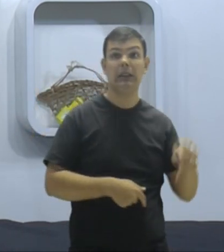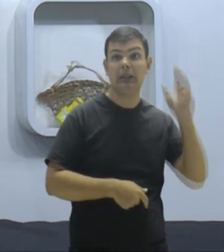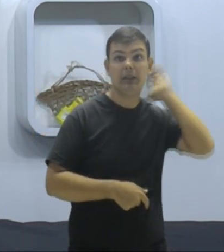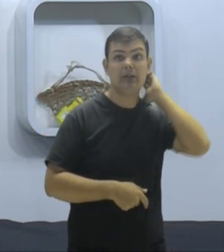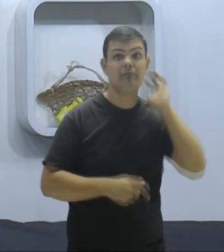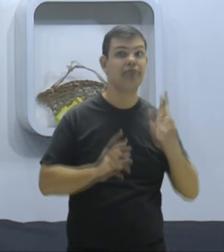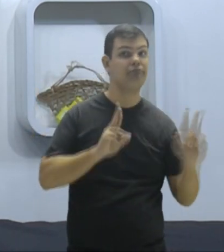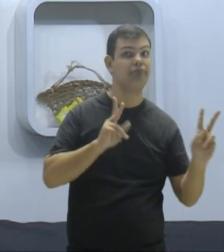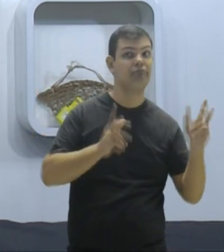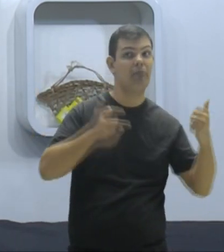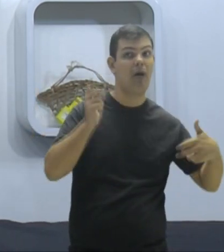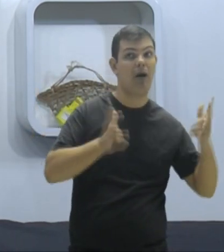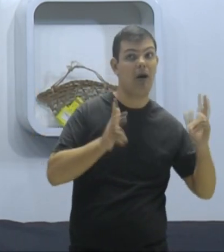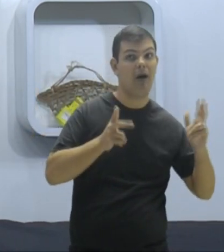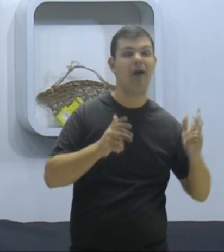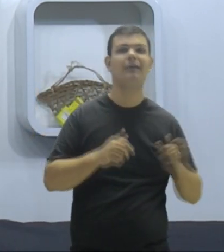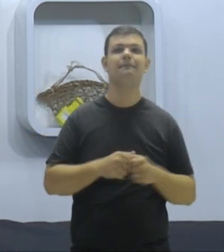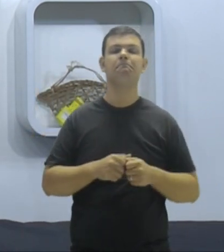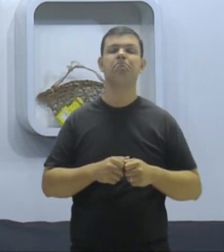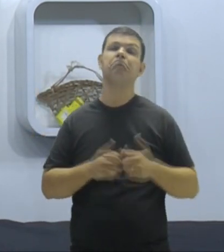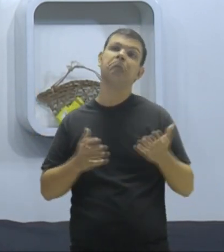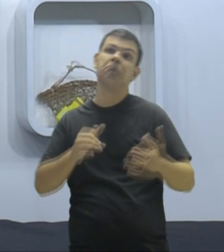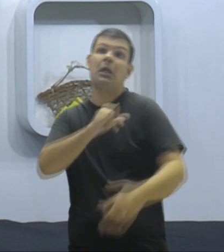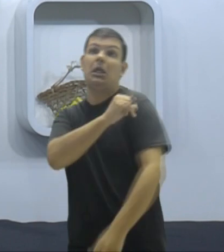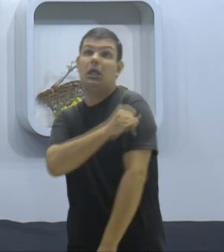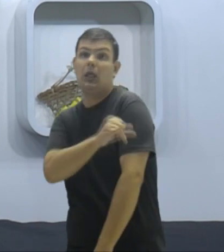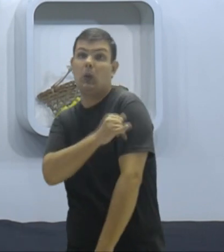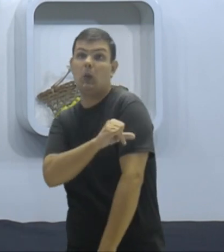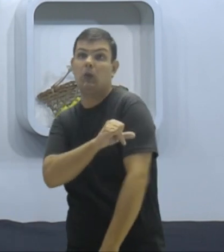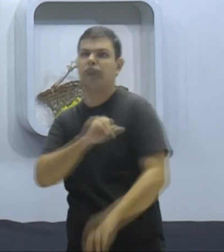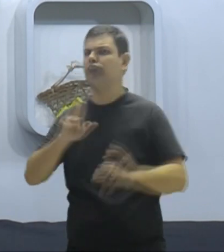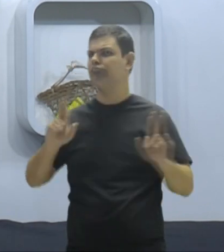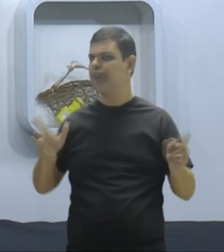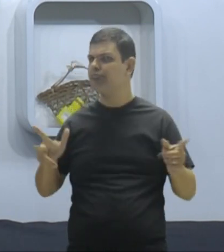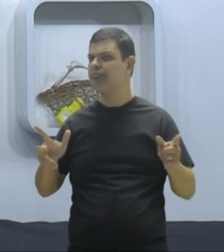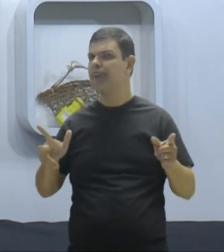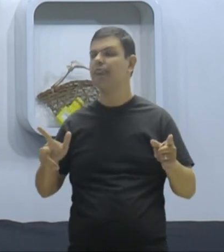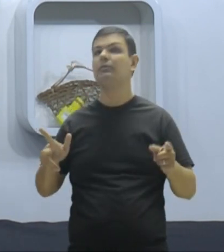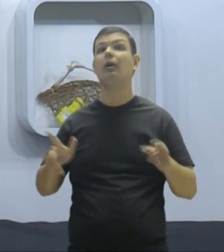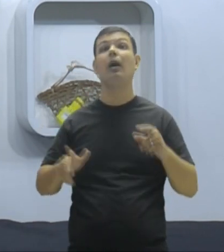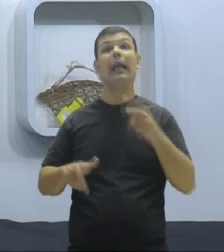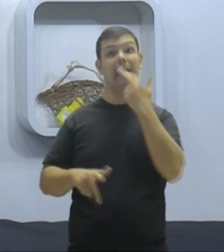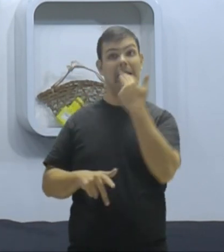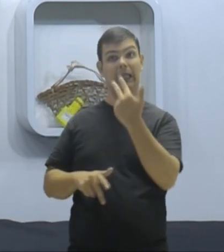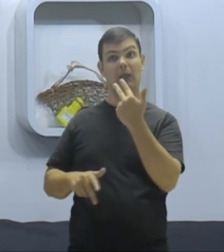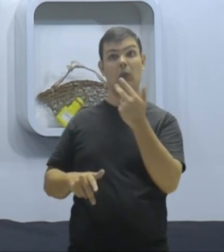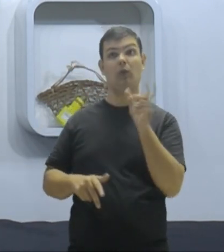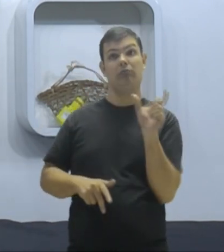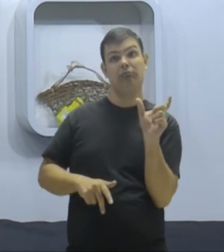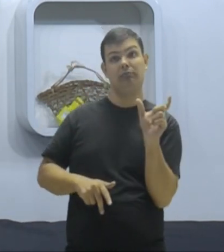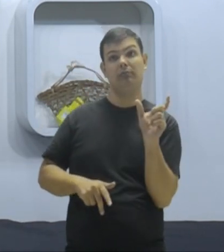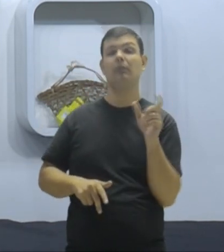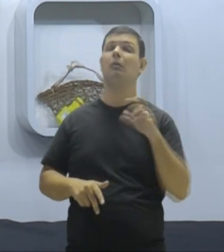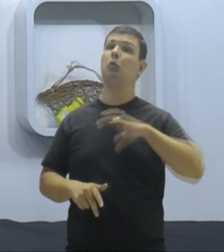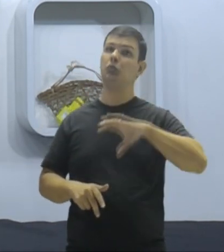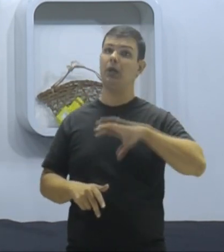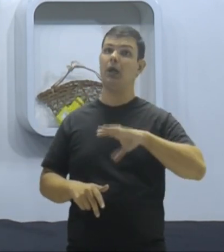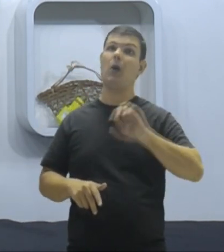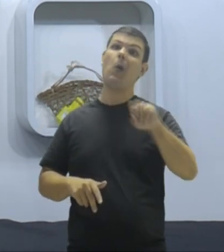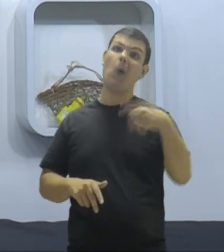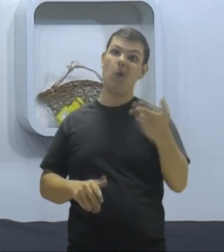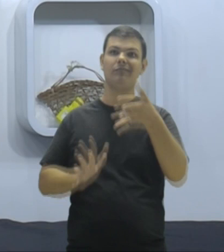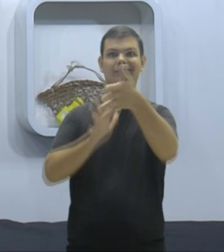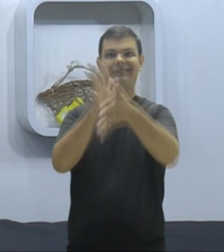pouco diferente das pessoas lá do Rio de Janeiro. Apesar de falar o mesmo idioma, nós temos um jeito, né, de